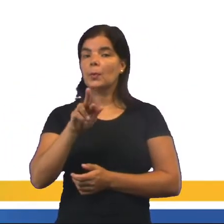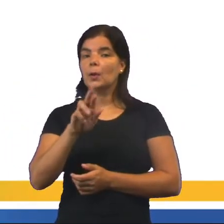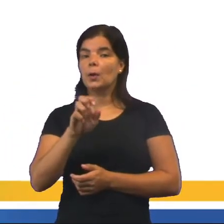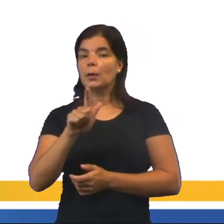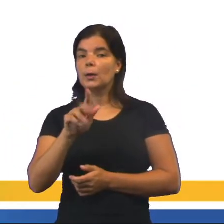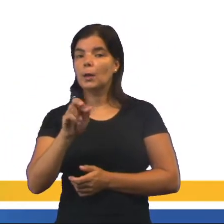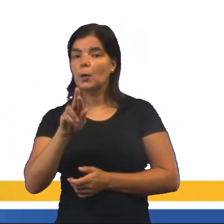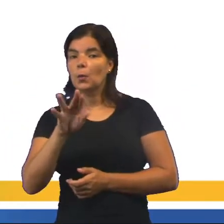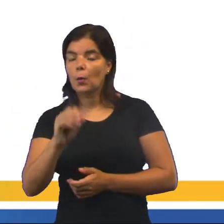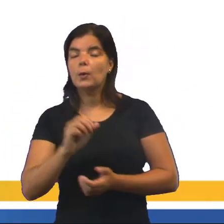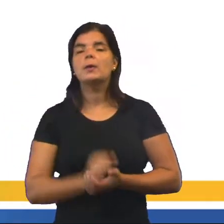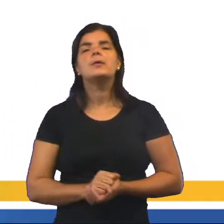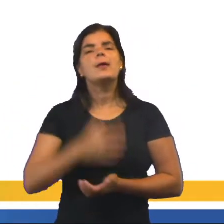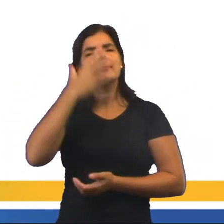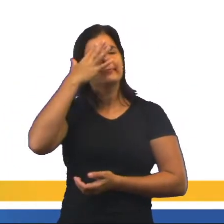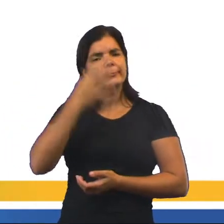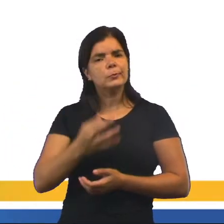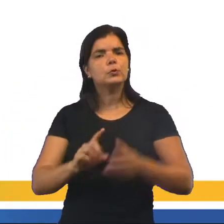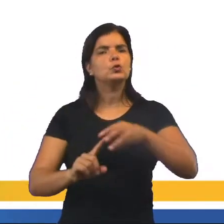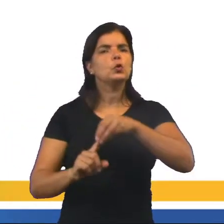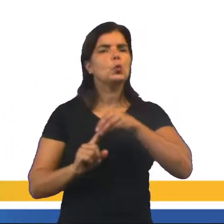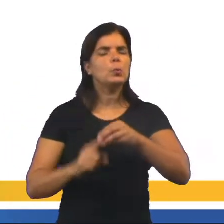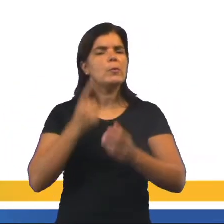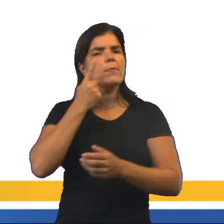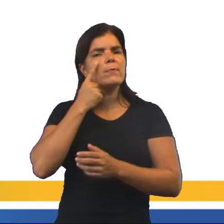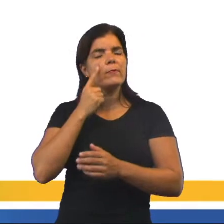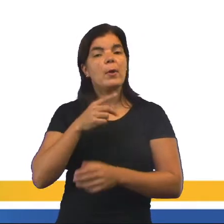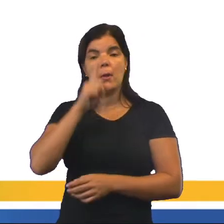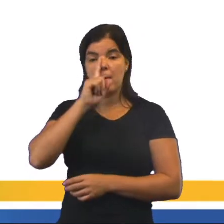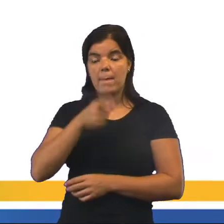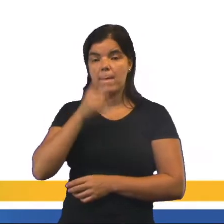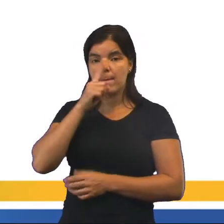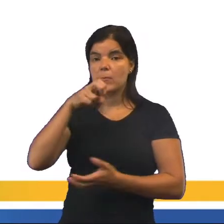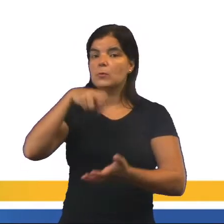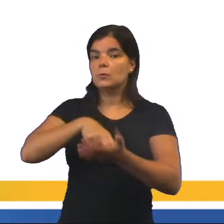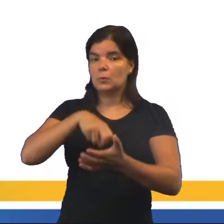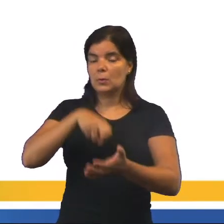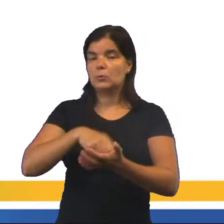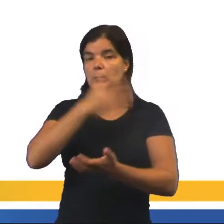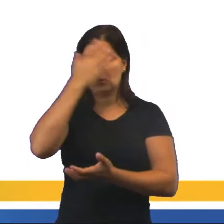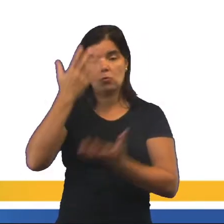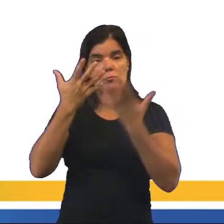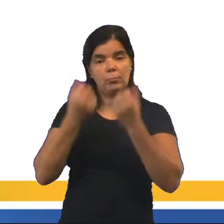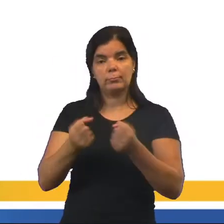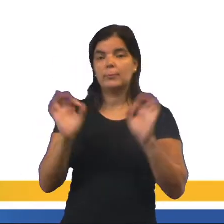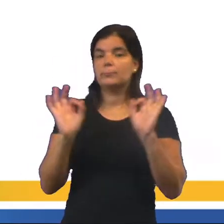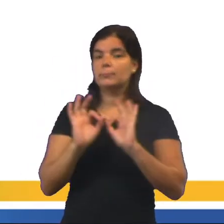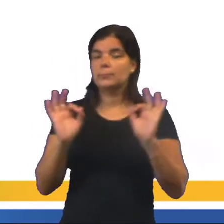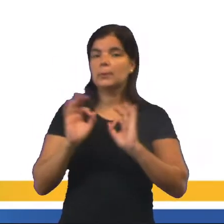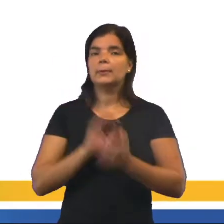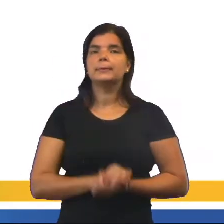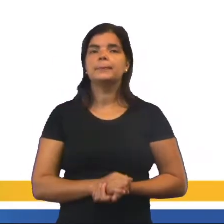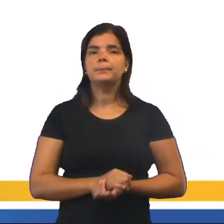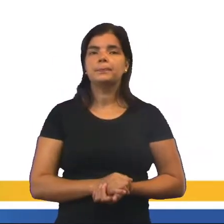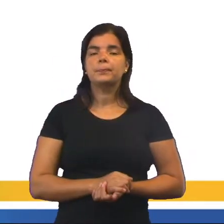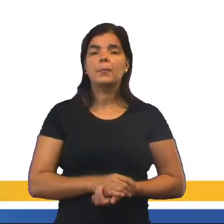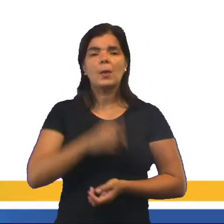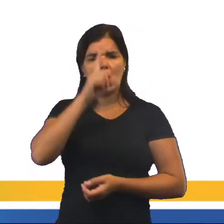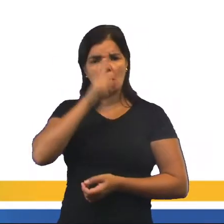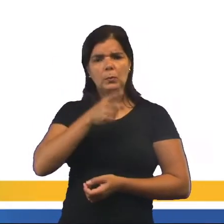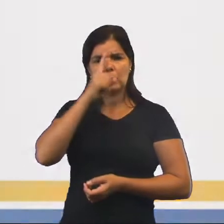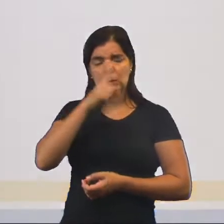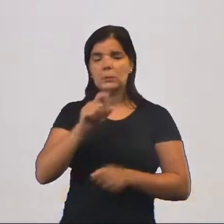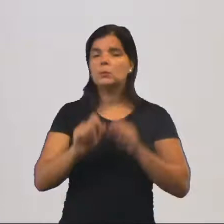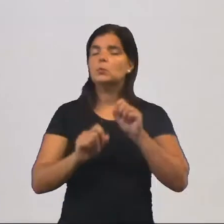1231, e justamente o objetivo era descobrir e condenar esses hereges. A condenação da